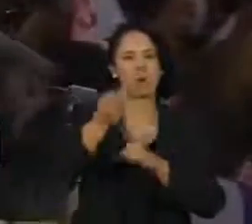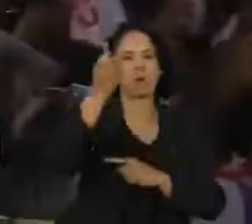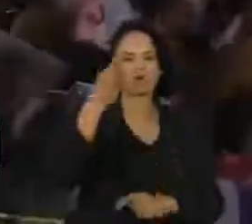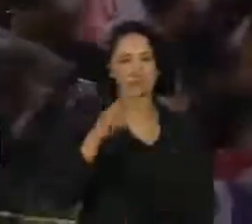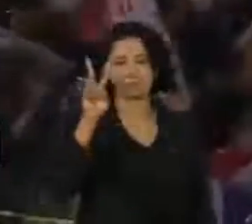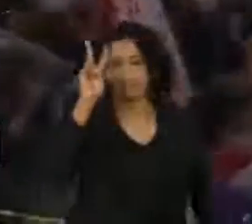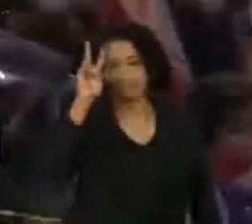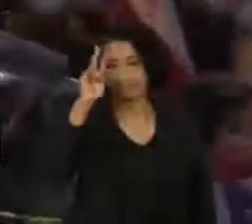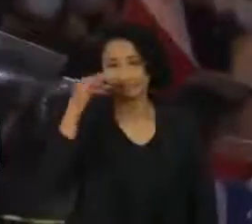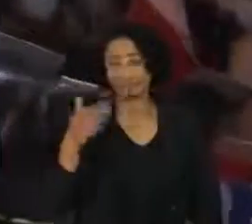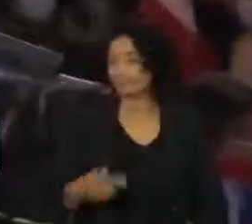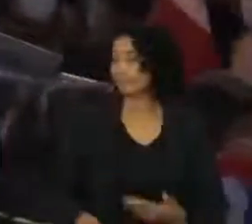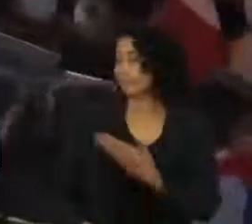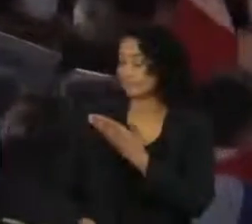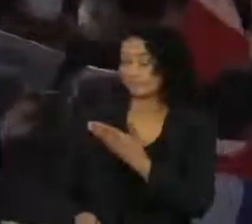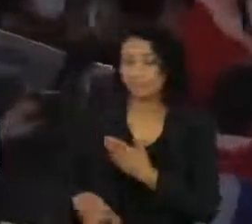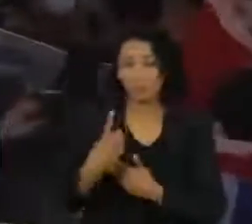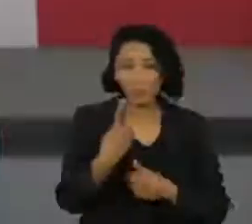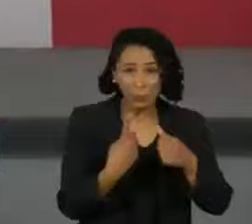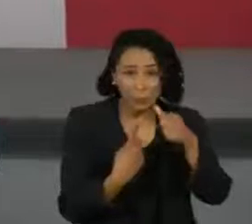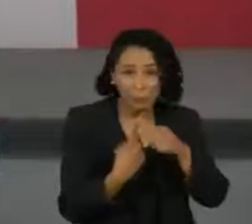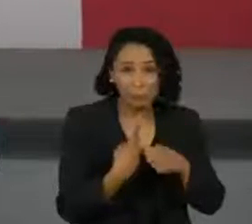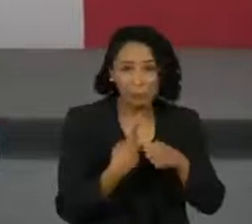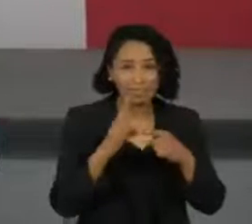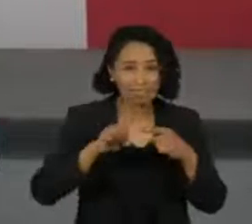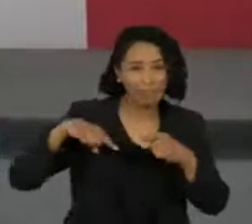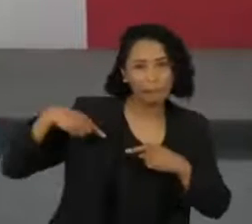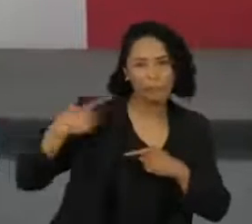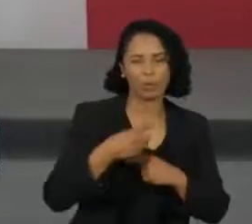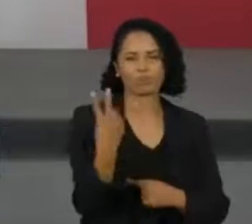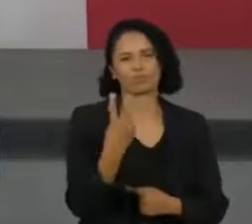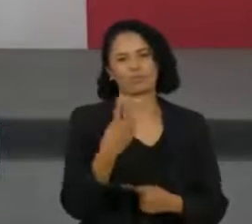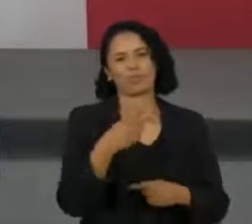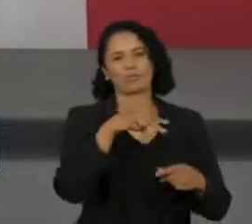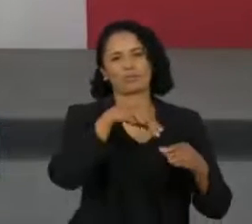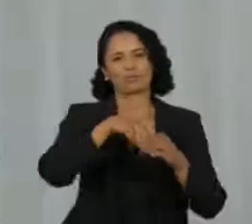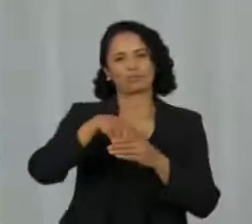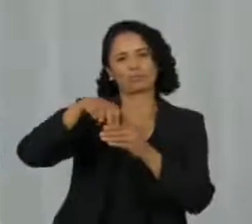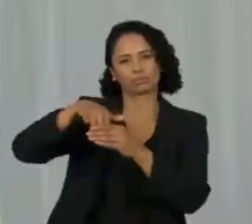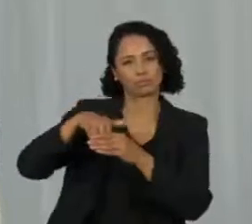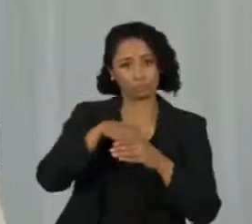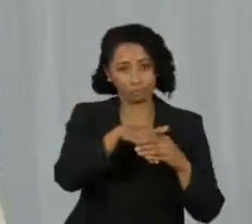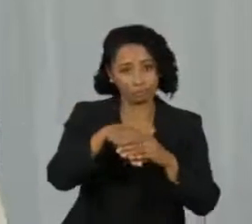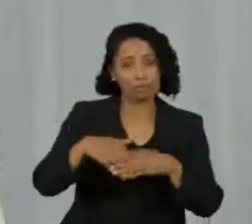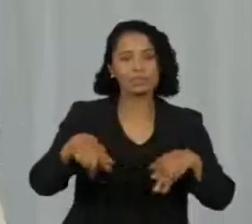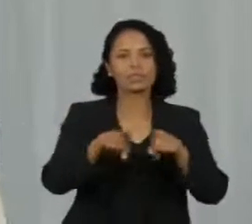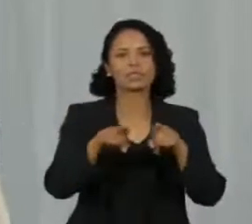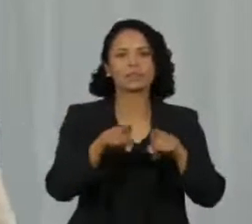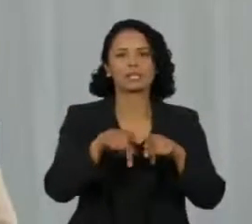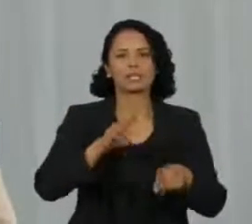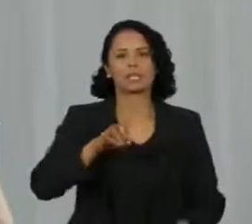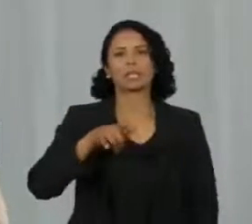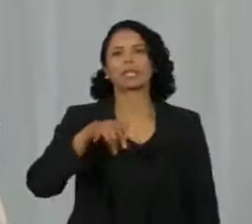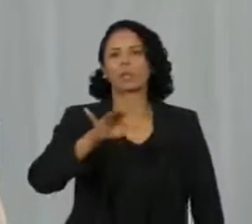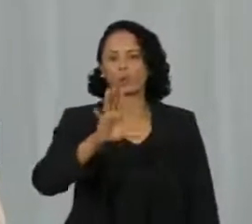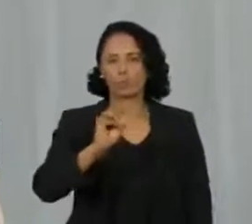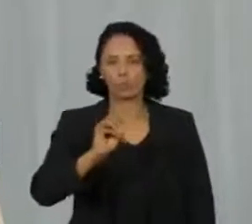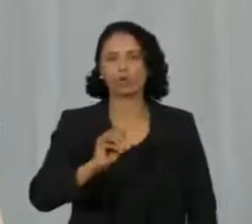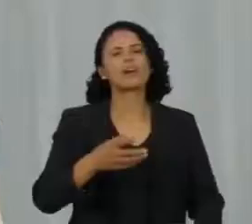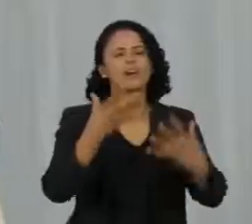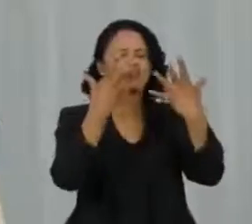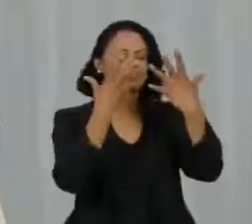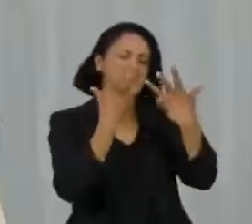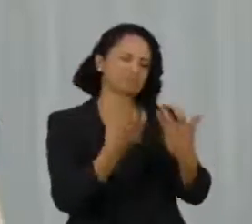nesta segunda-feira mais de um mês depois do segundo turno Depois de muita resistência Keiko fujimori declarou aceitar os resultados